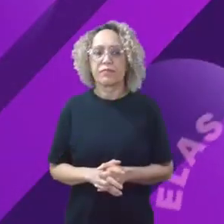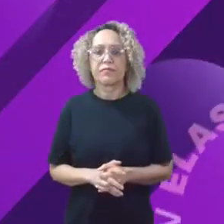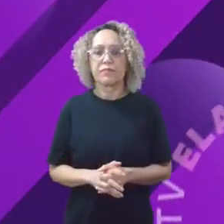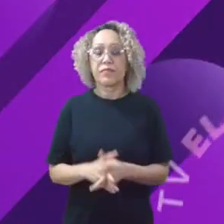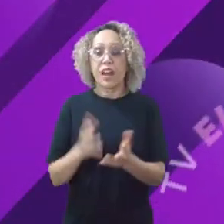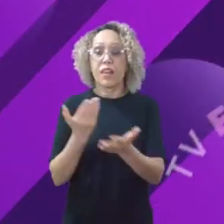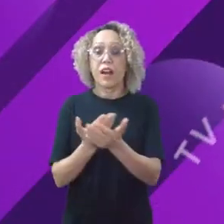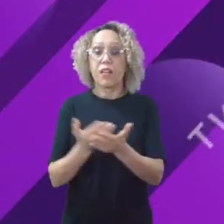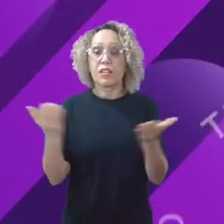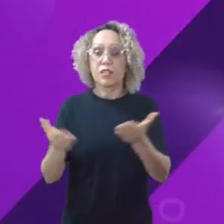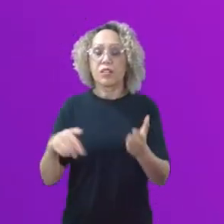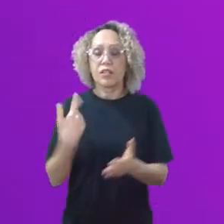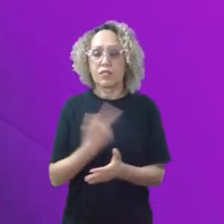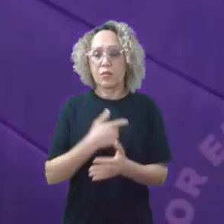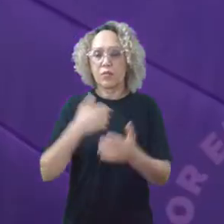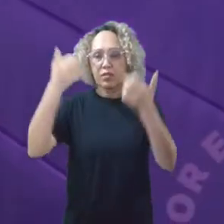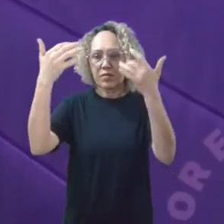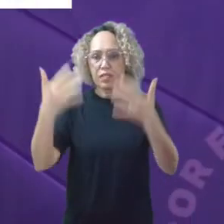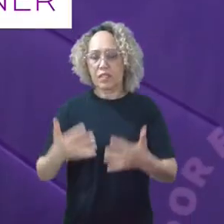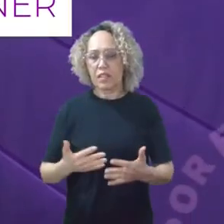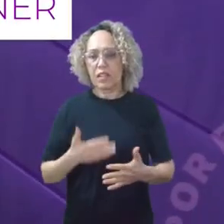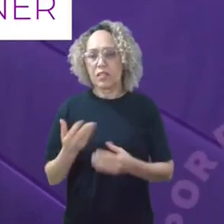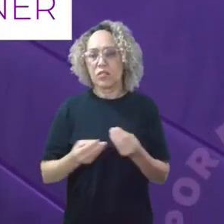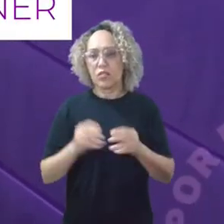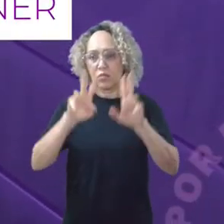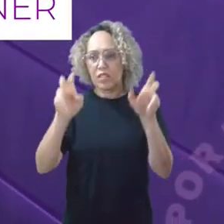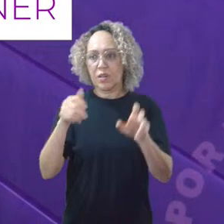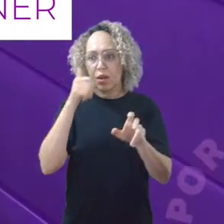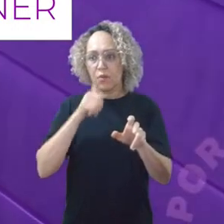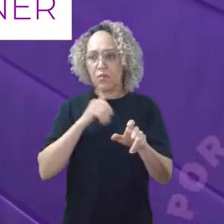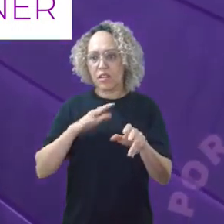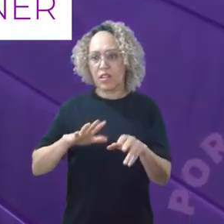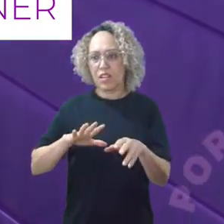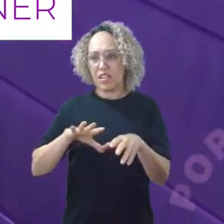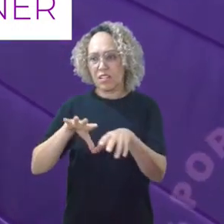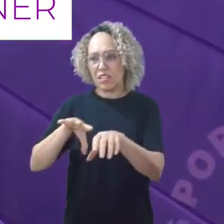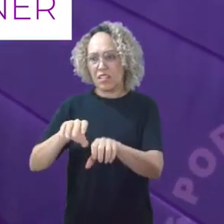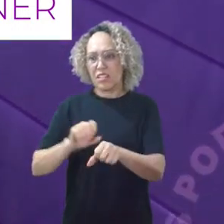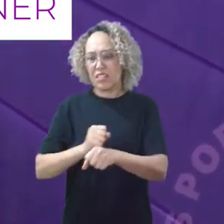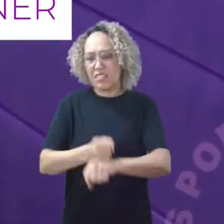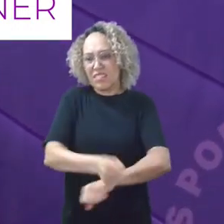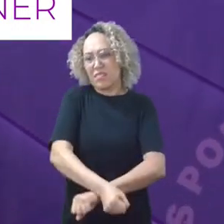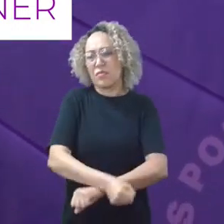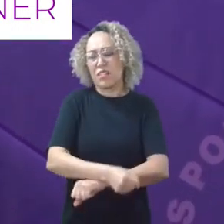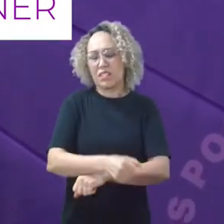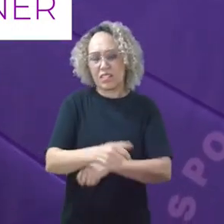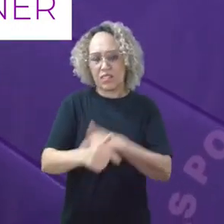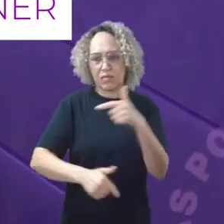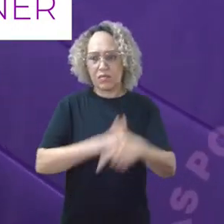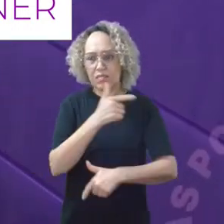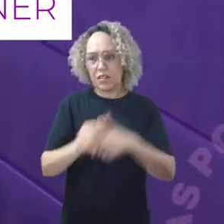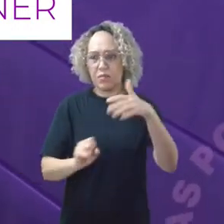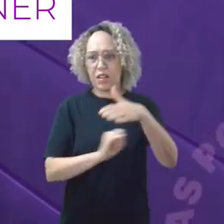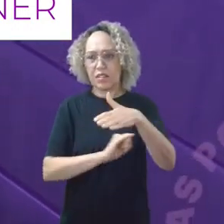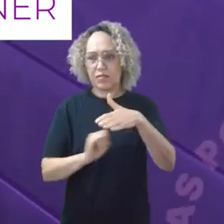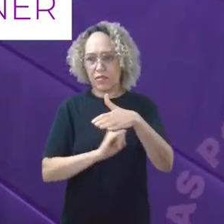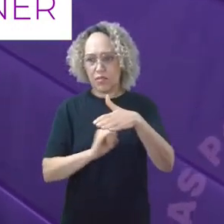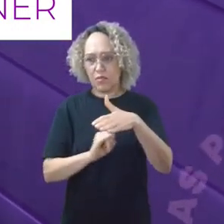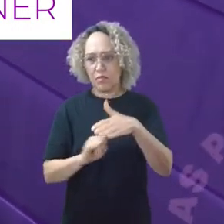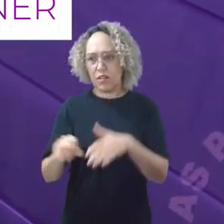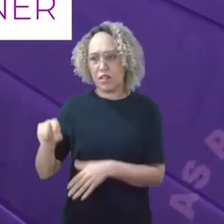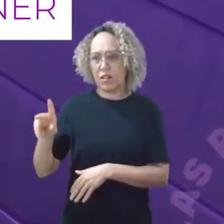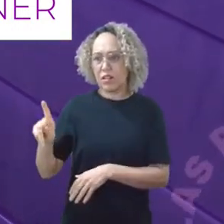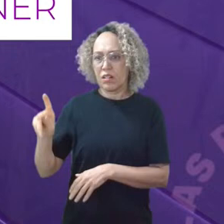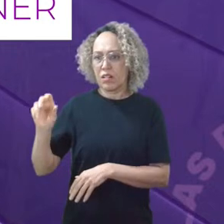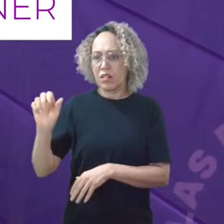Na aula de hoje, vamos falar sobre o tema Mulheres e a Exploração do Trabalho Informal, com Paula Montanher.